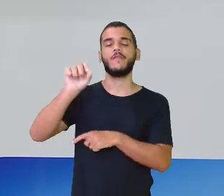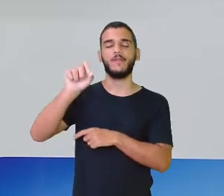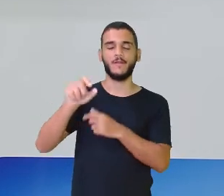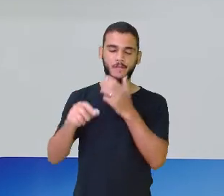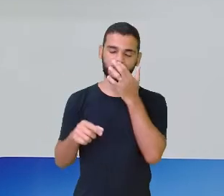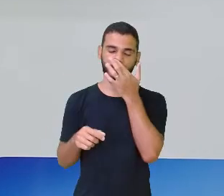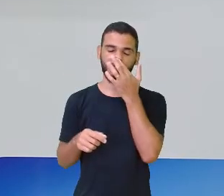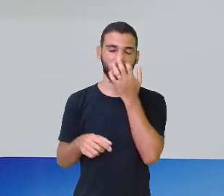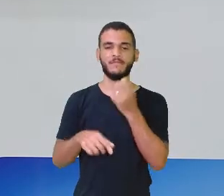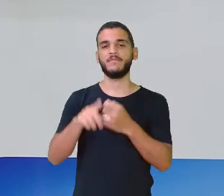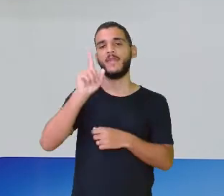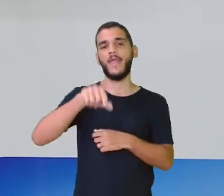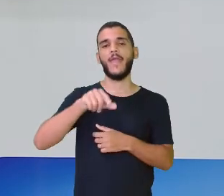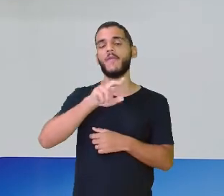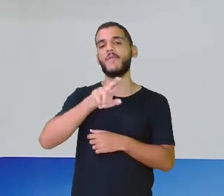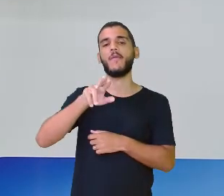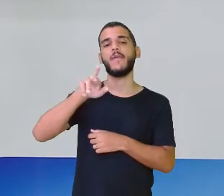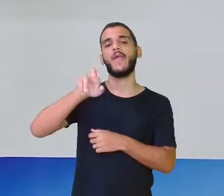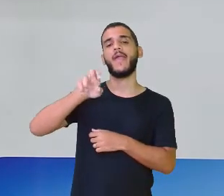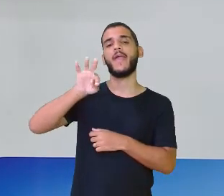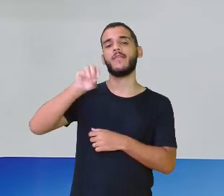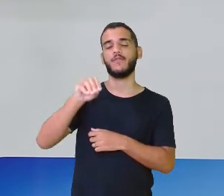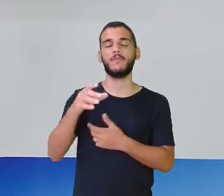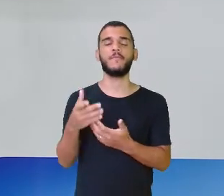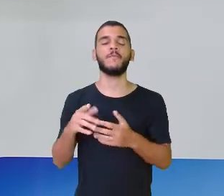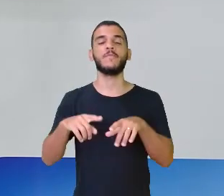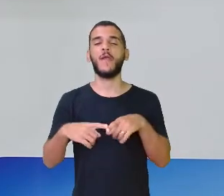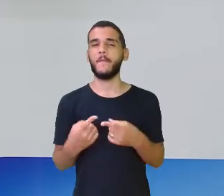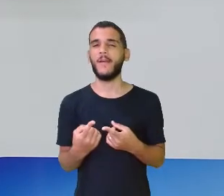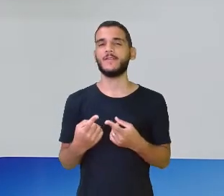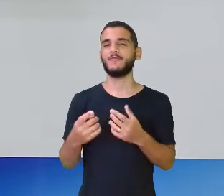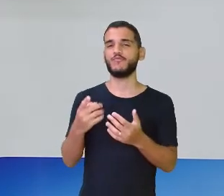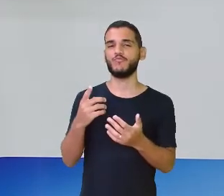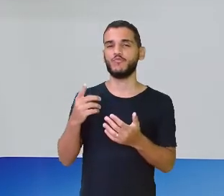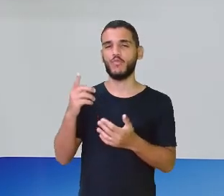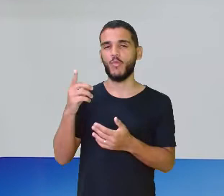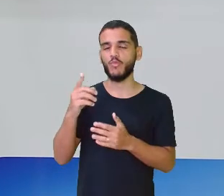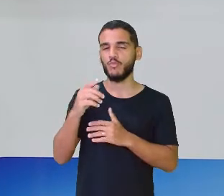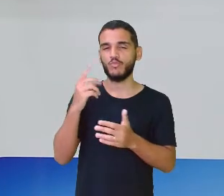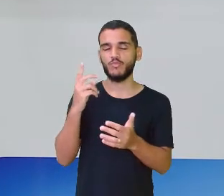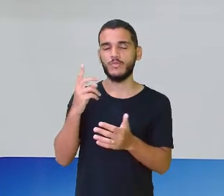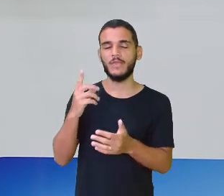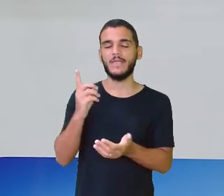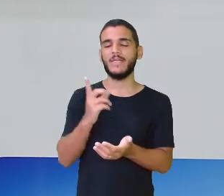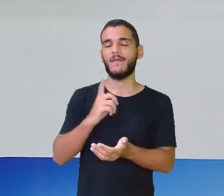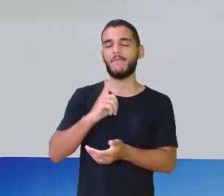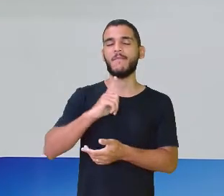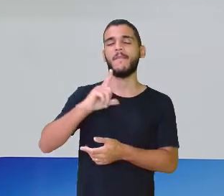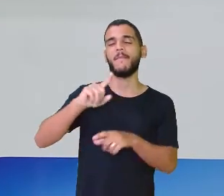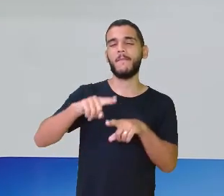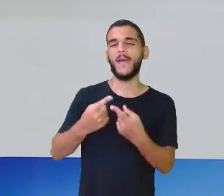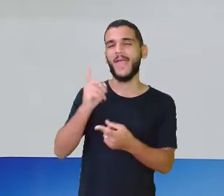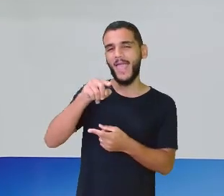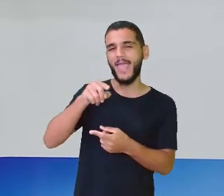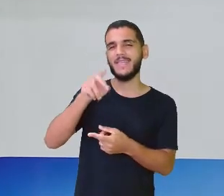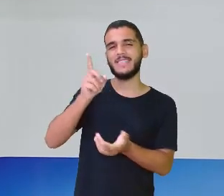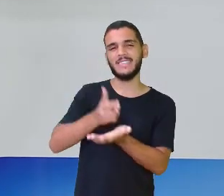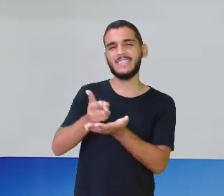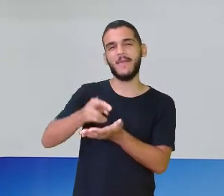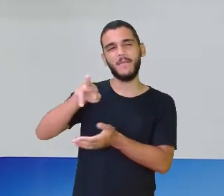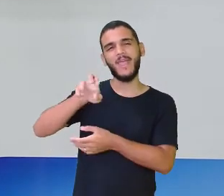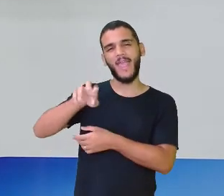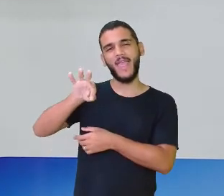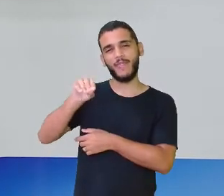ângulo reto, mas nem todos os ângulos são retos. A gente tem o ângulo raso, a gente tem